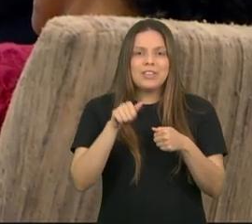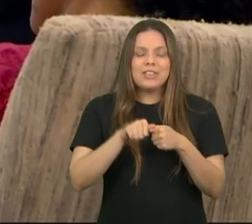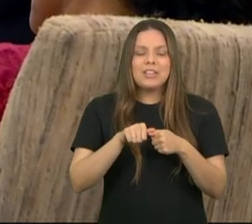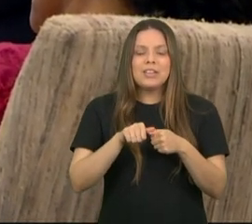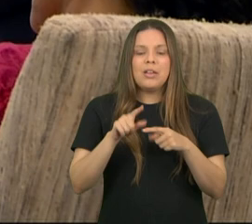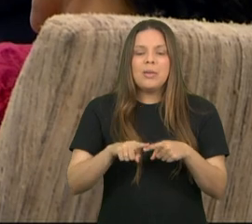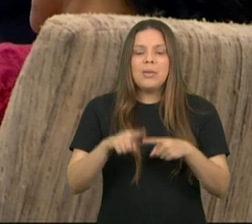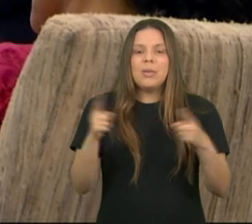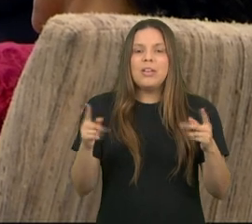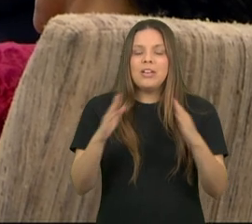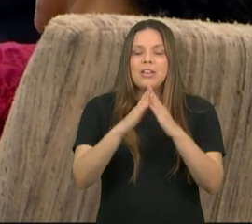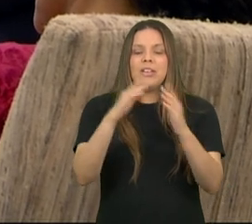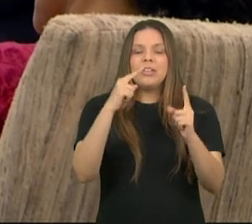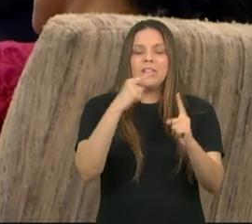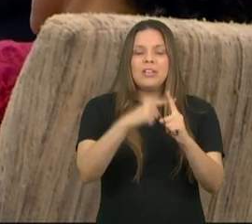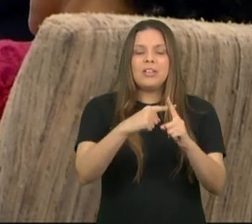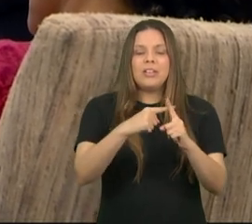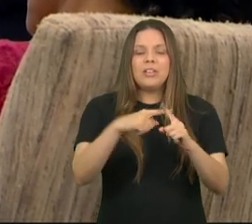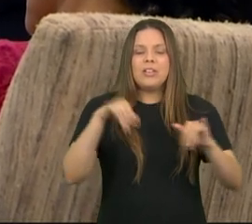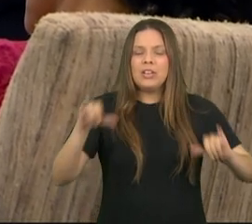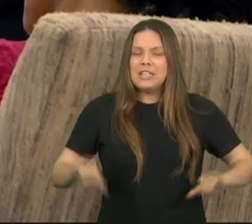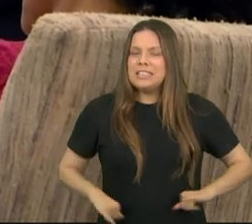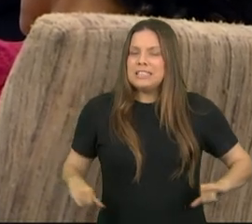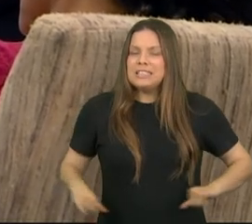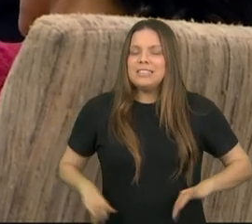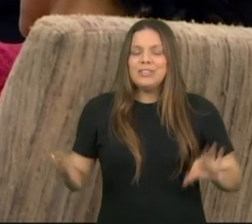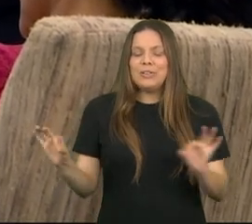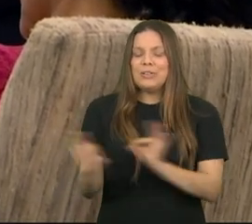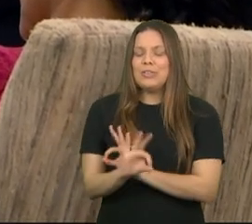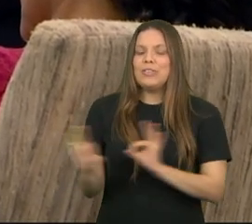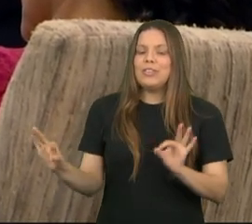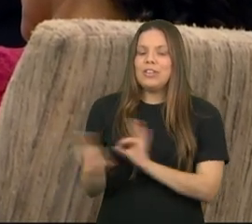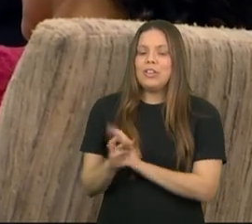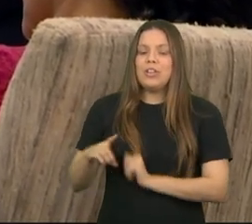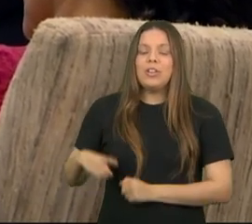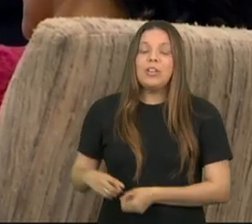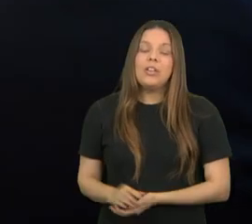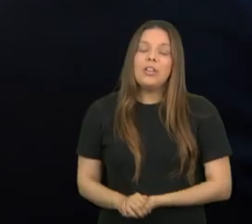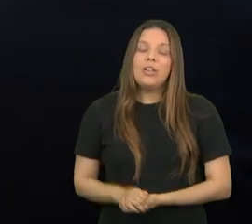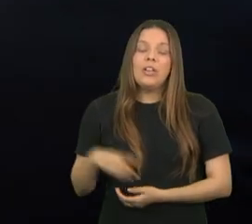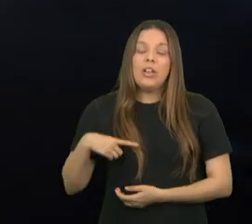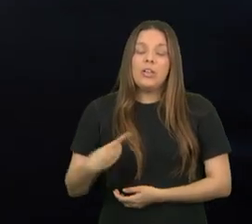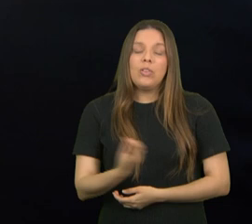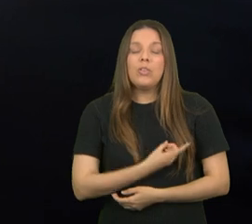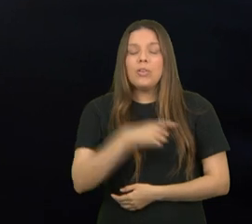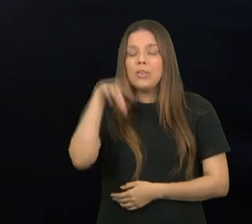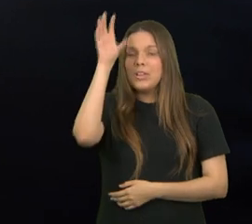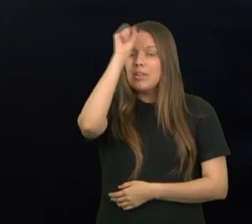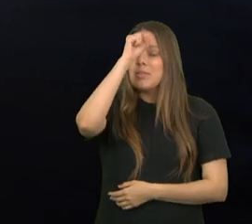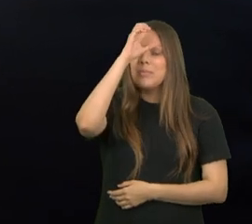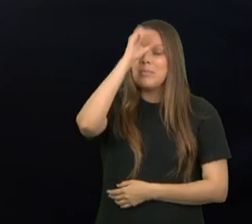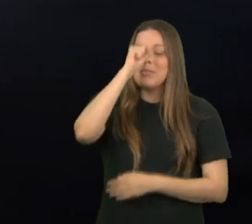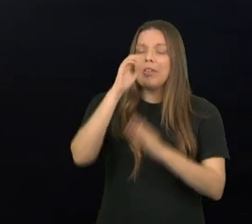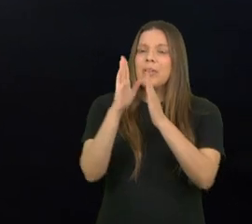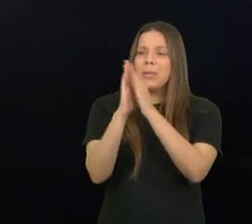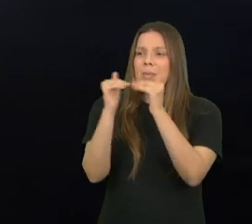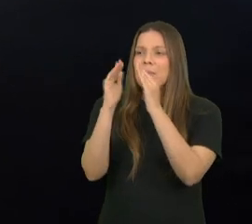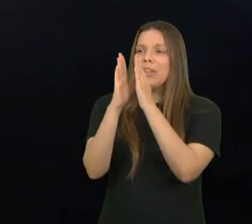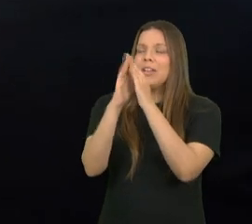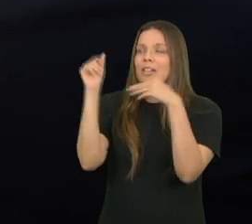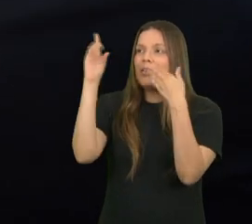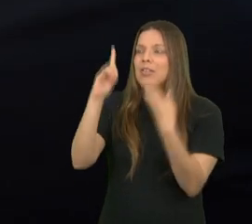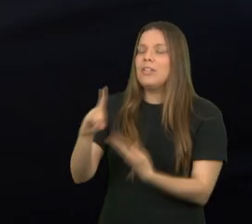sofra. E esse legado é o que a gente aprendeu e pedimos a Deus força para